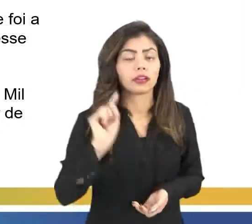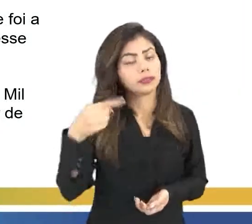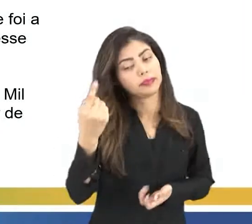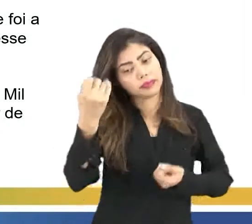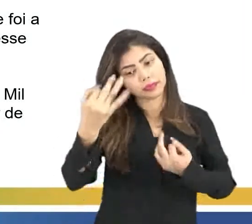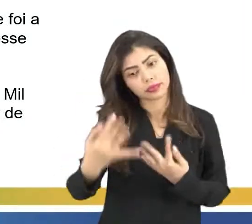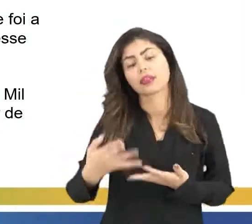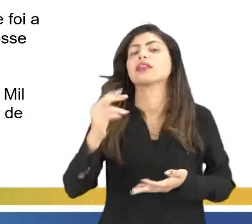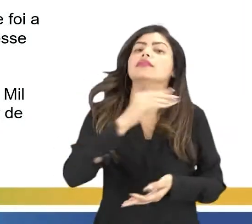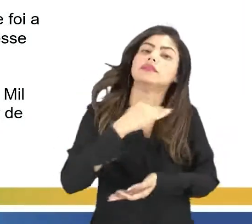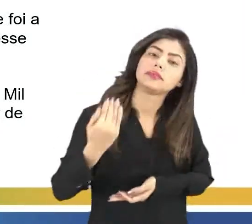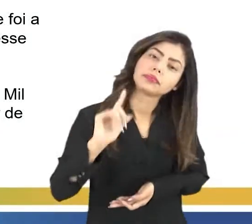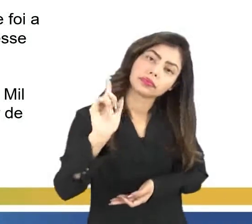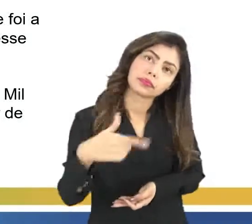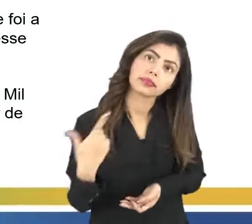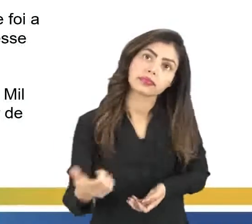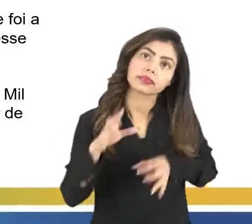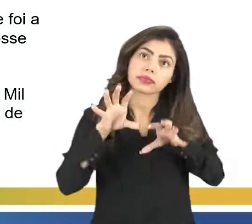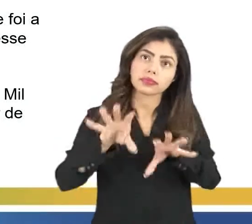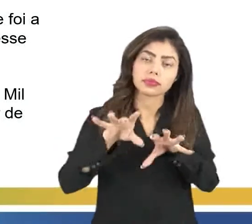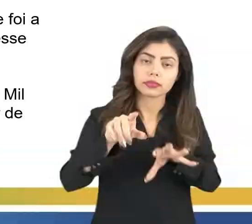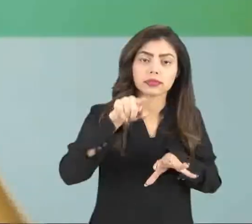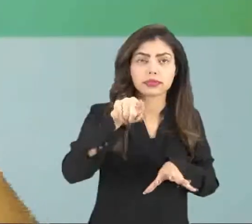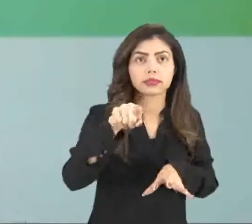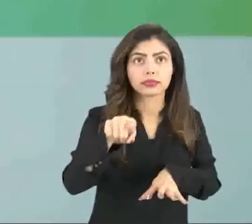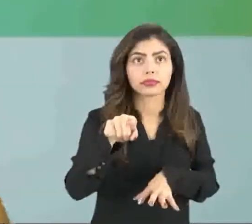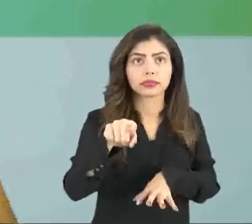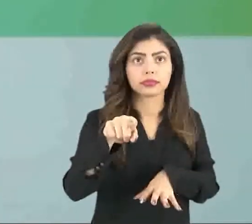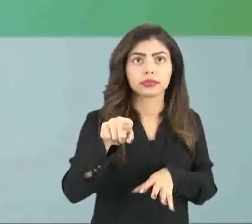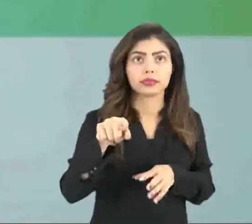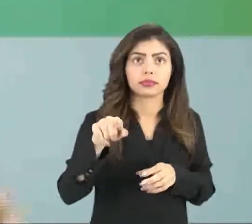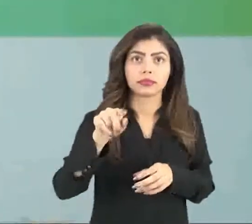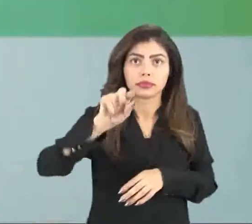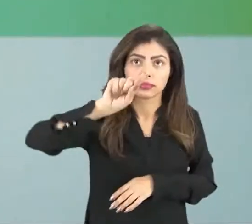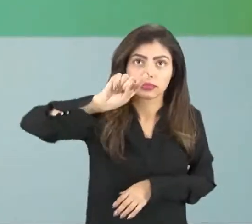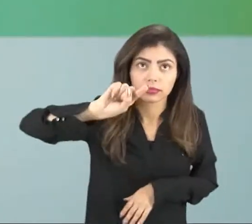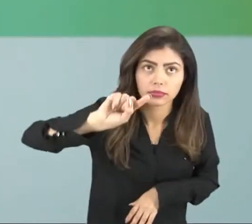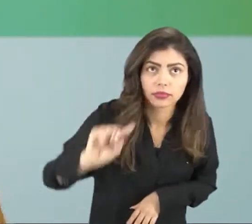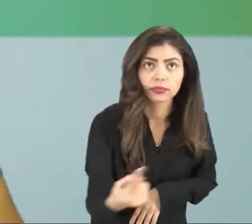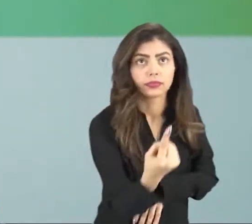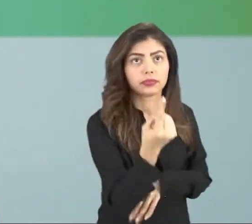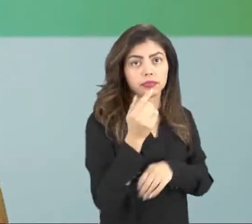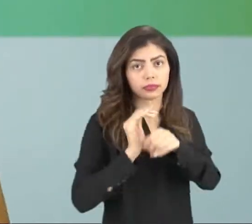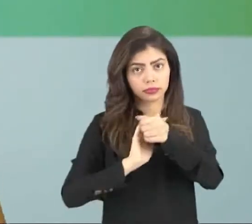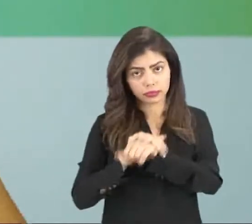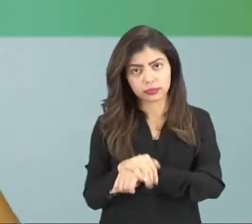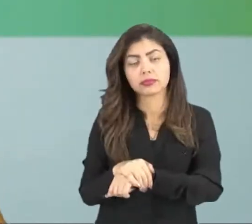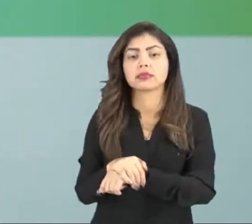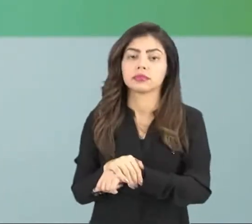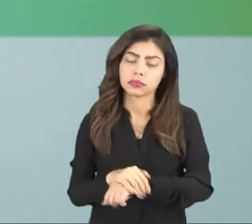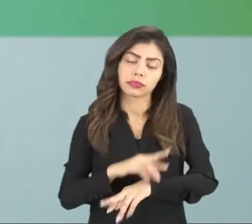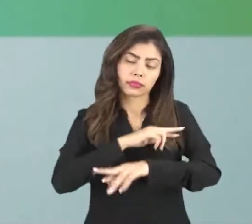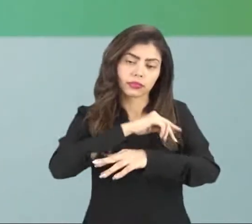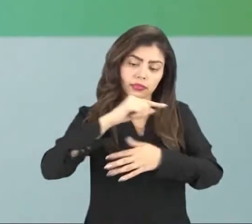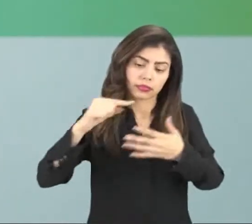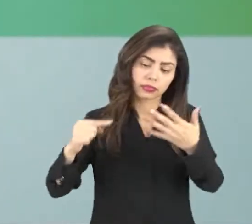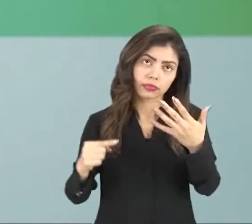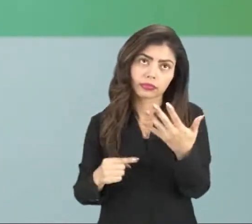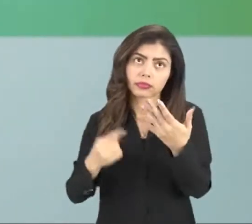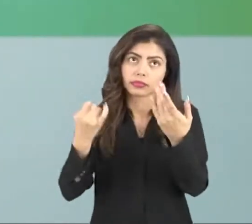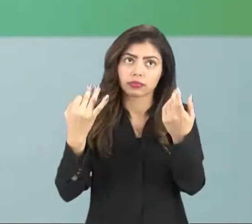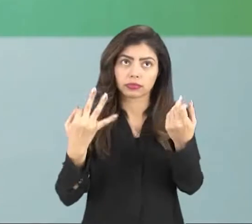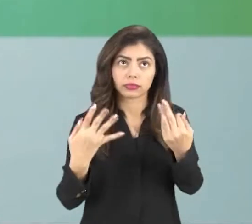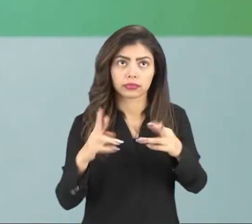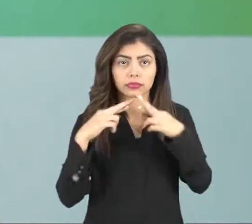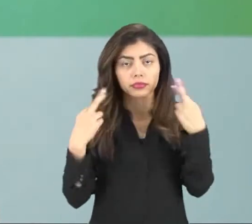lá, contava outra história. E aí, uniu-se As Mil e Uma Noites. Essas 1001 Noites são vários contos, a reunião